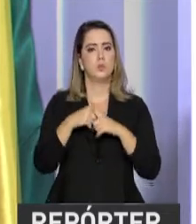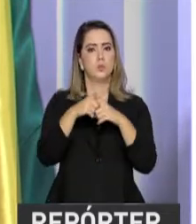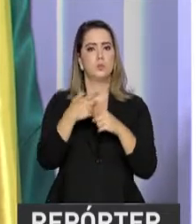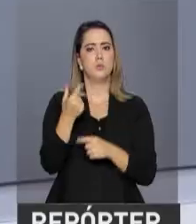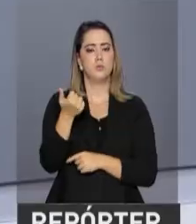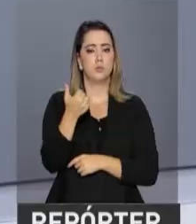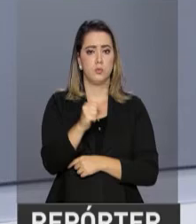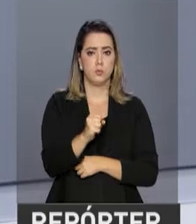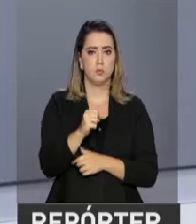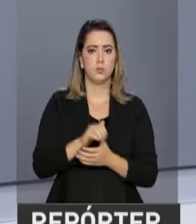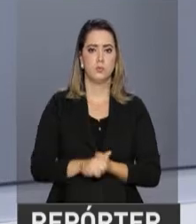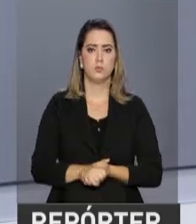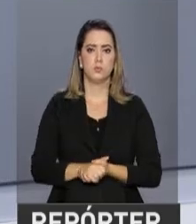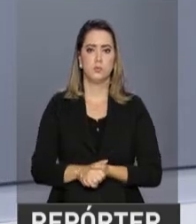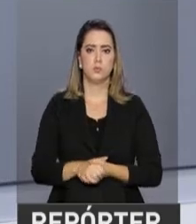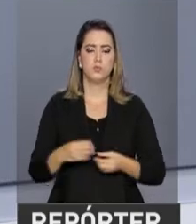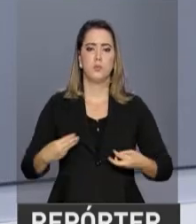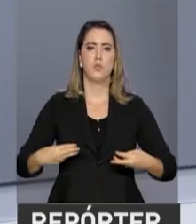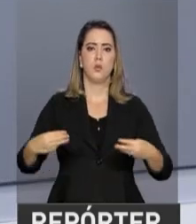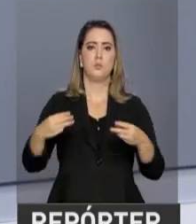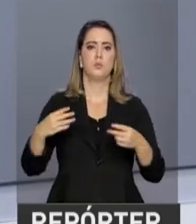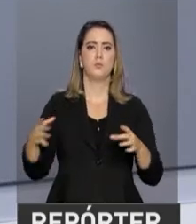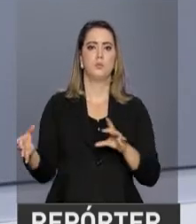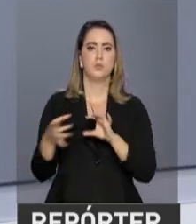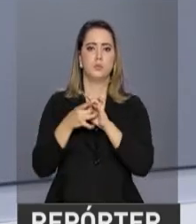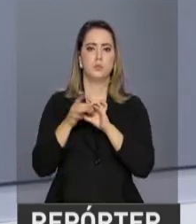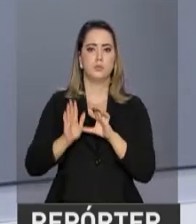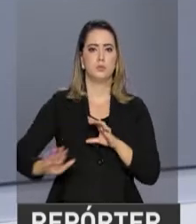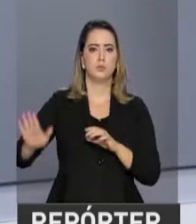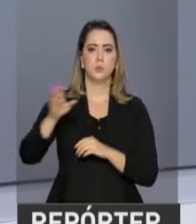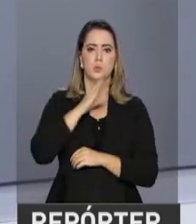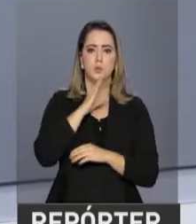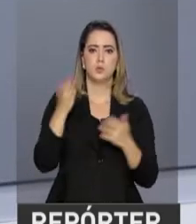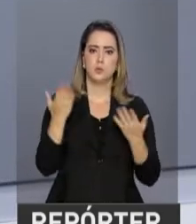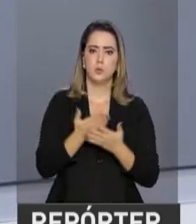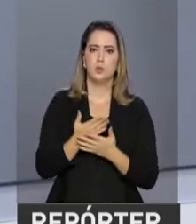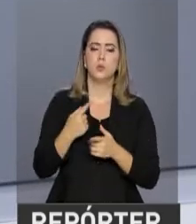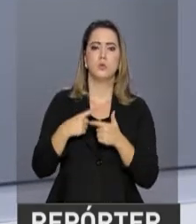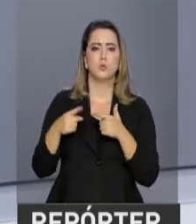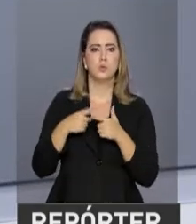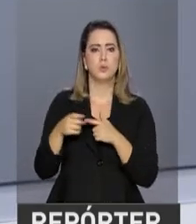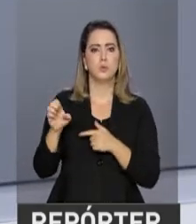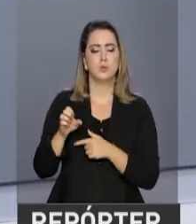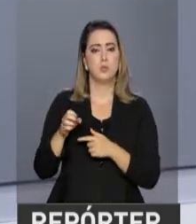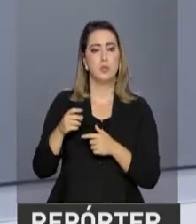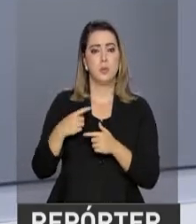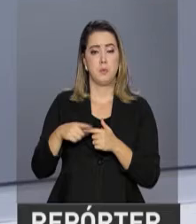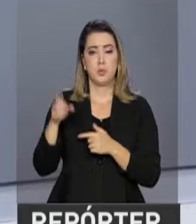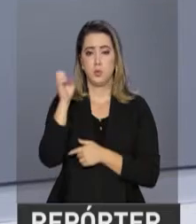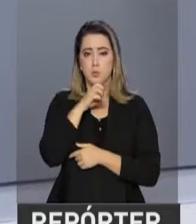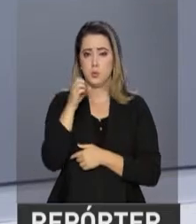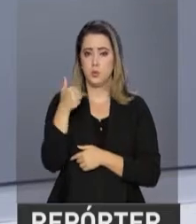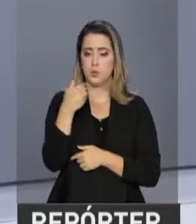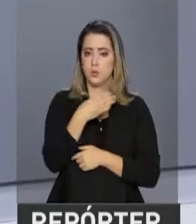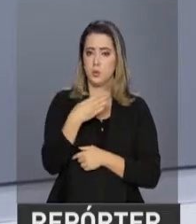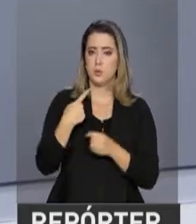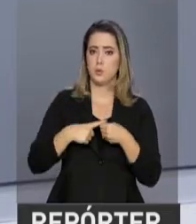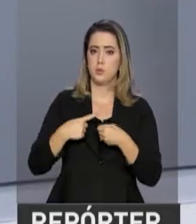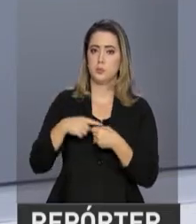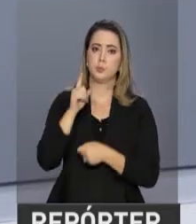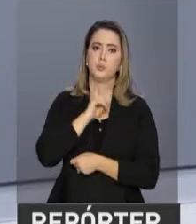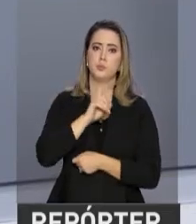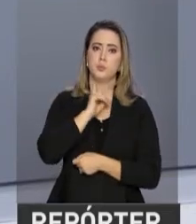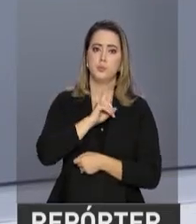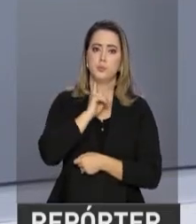ministros o ministério da integração nacional reconheceu hoje a situação de emergência de 14 municípios de minas gerais